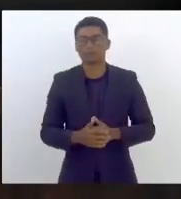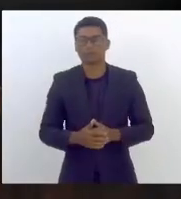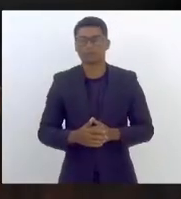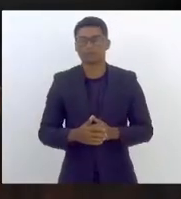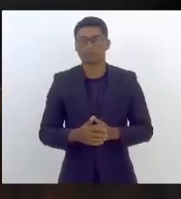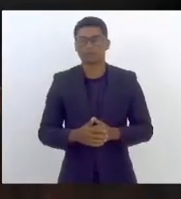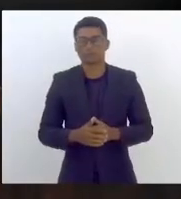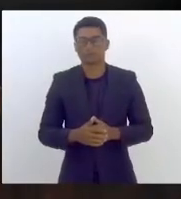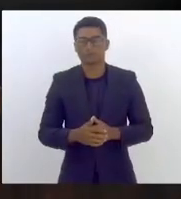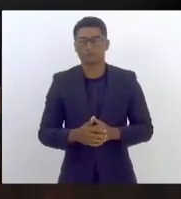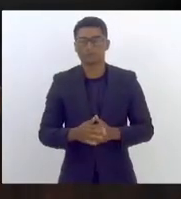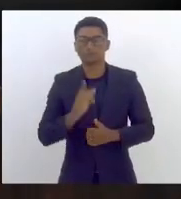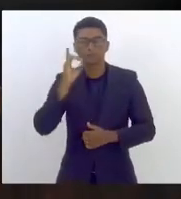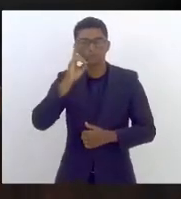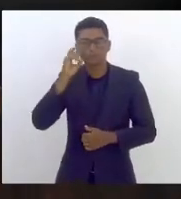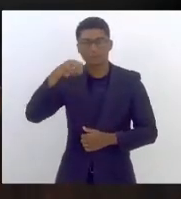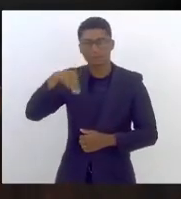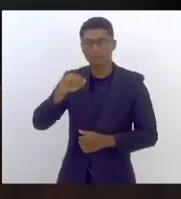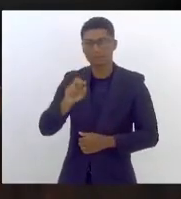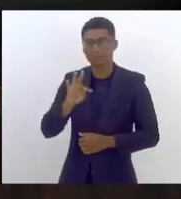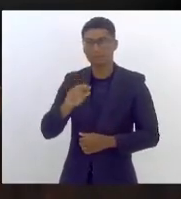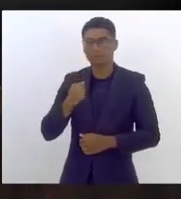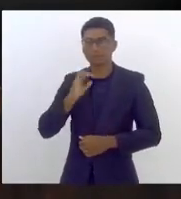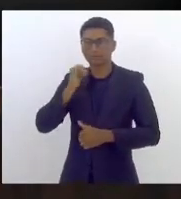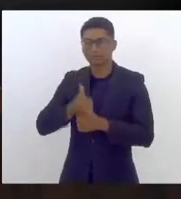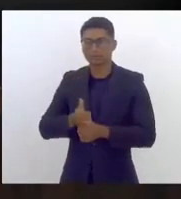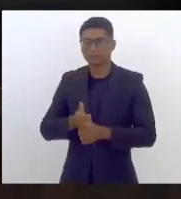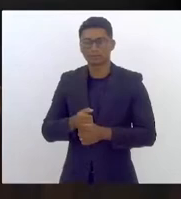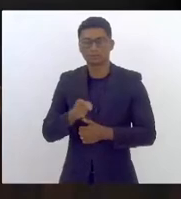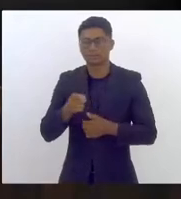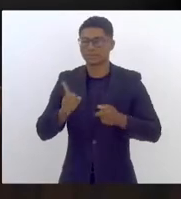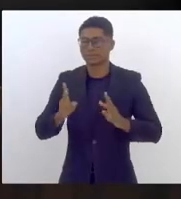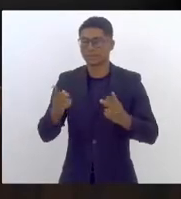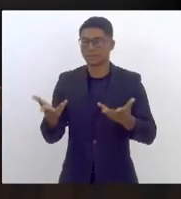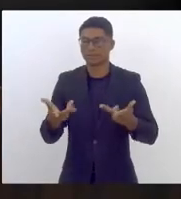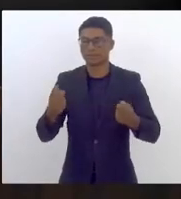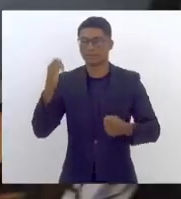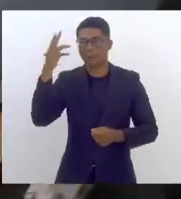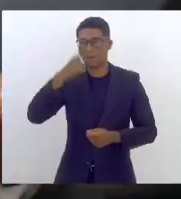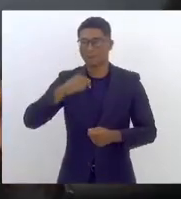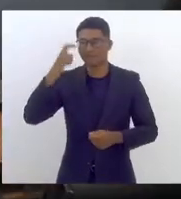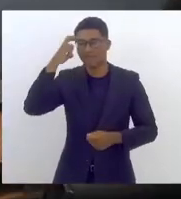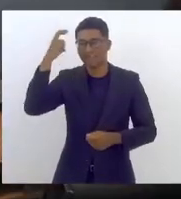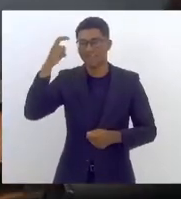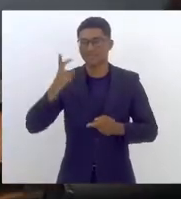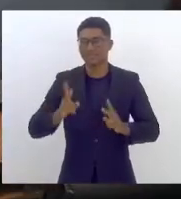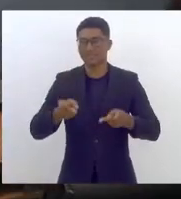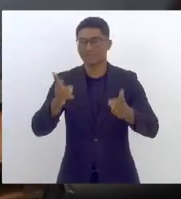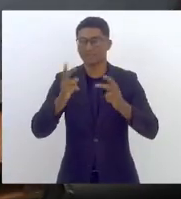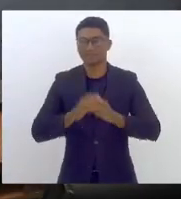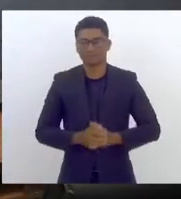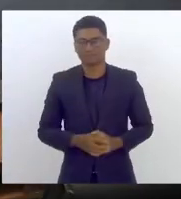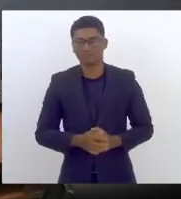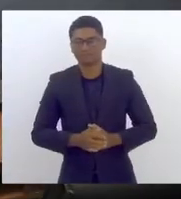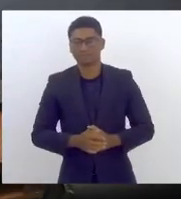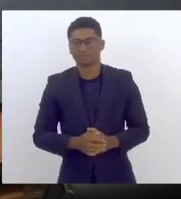nossa querida deputada Marta Rocha sempre elegante e presente